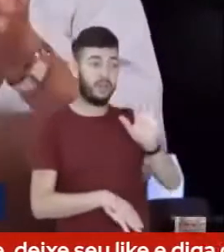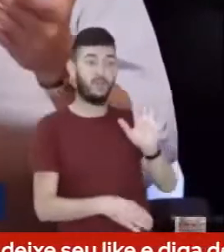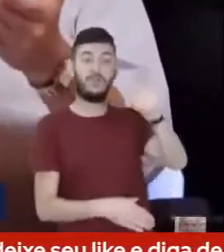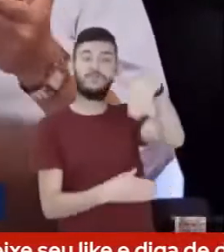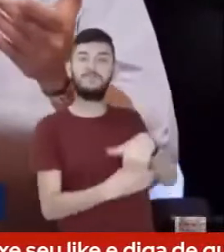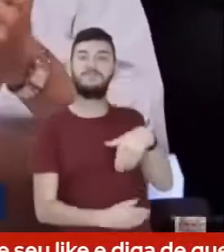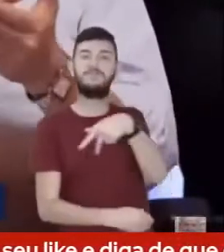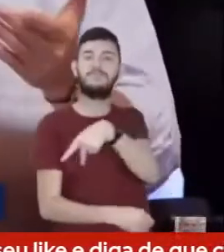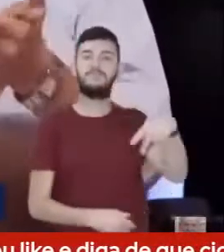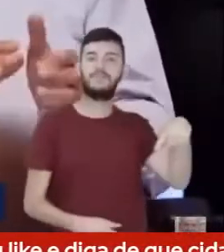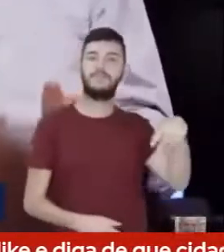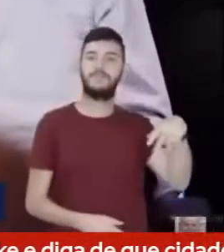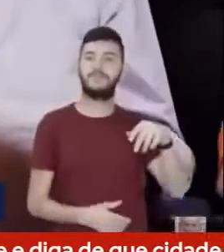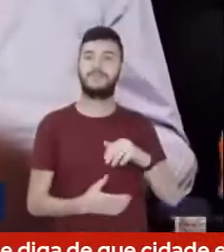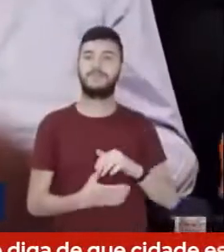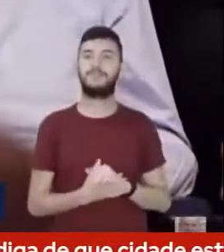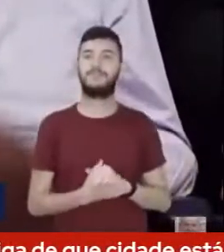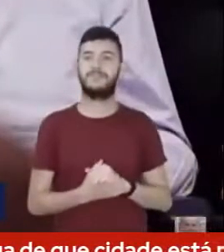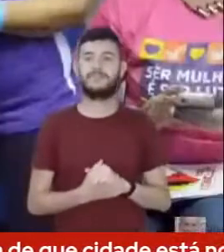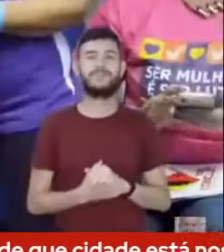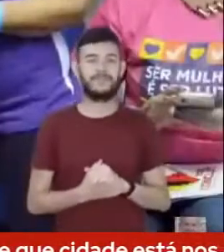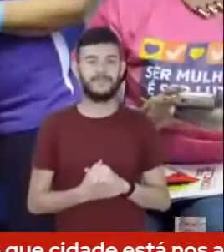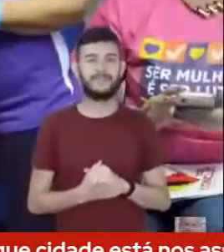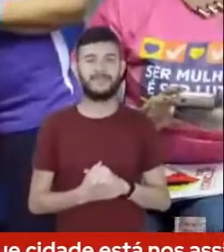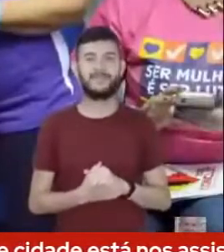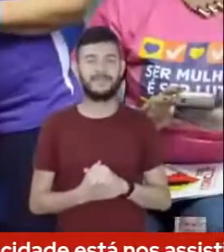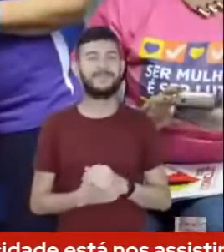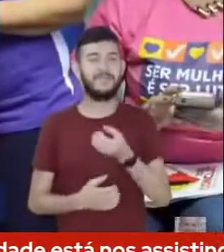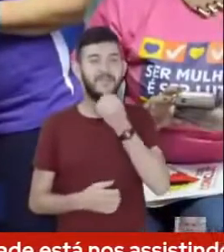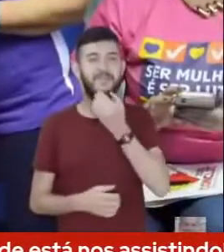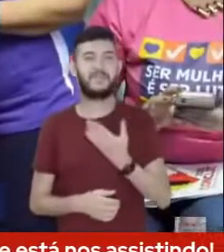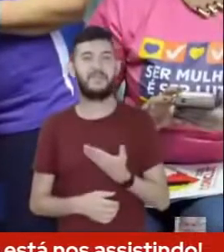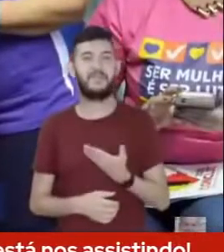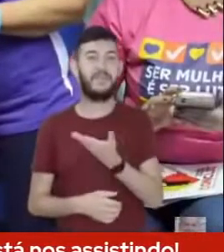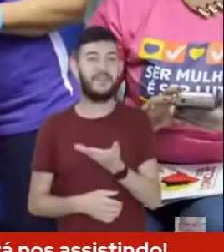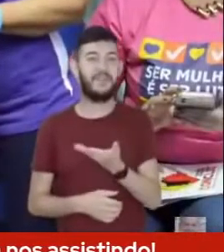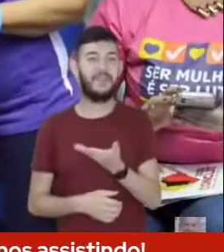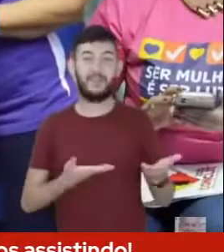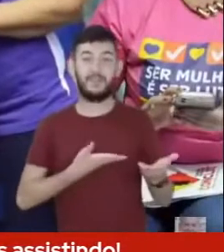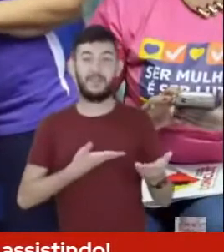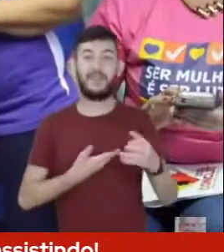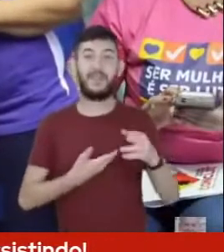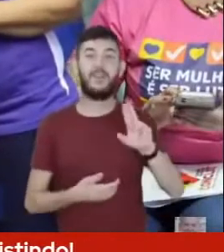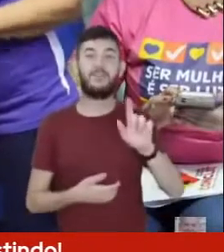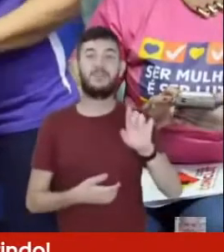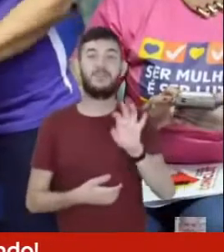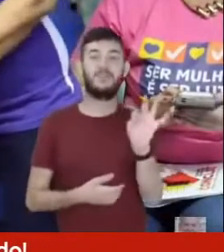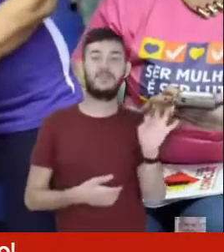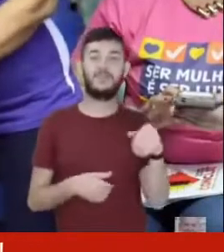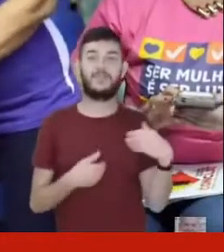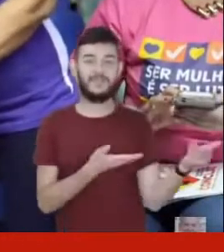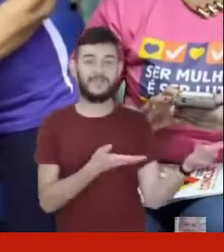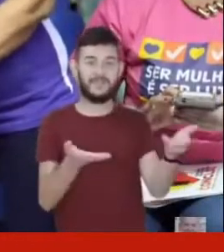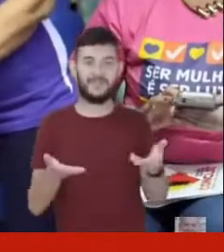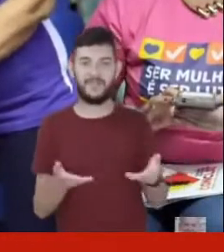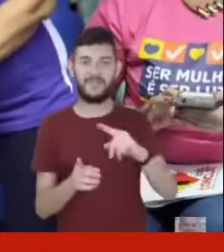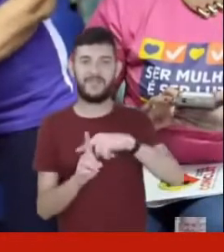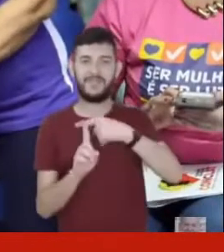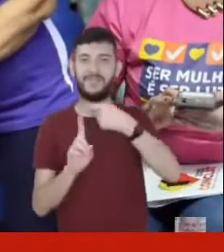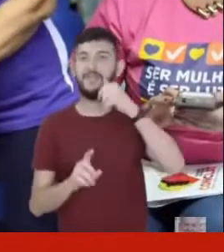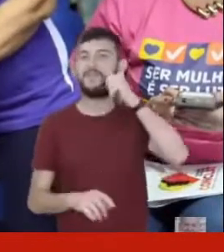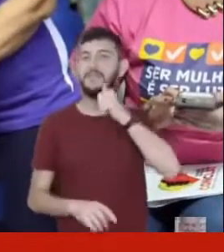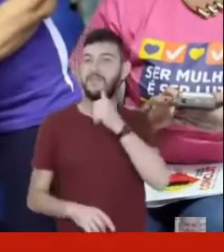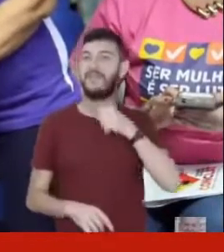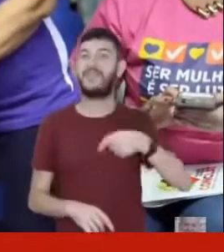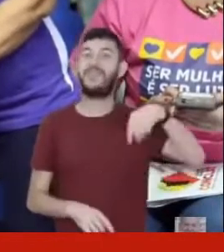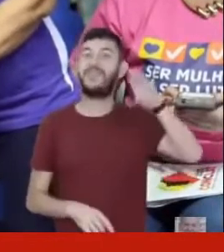Muito bem, pessoal, esse é o nosso companheiro da UGT. Vamos ouvir mais uma mulher, porque quem vai